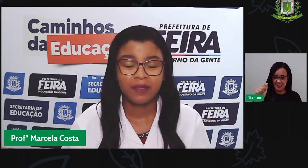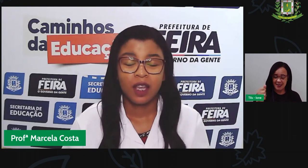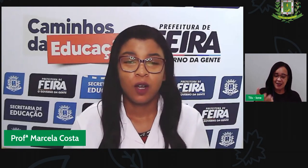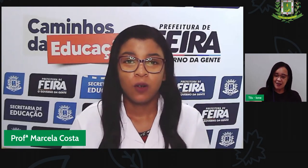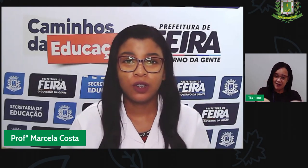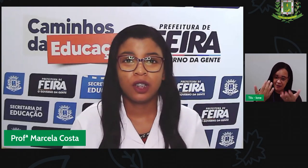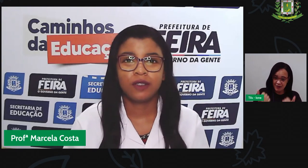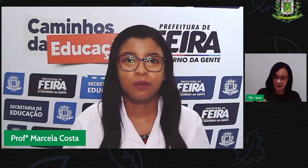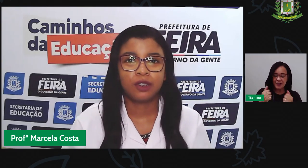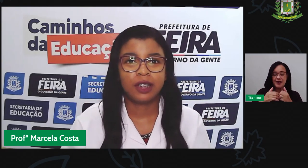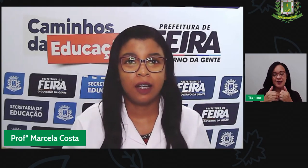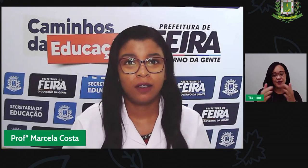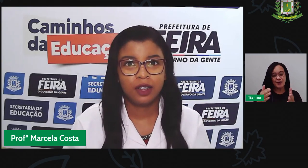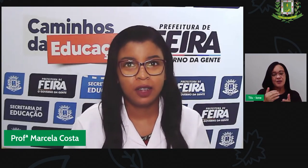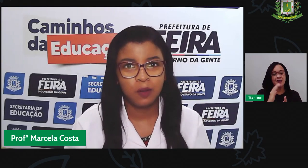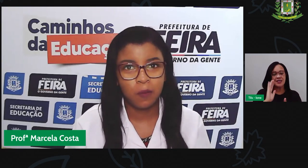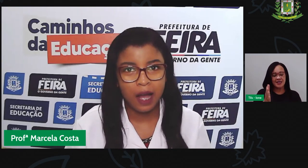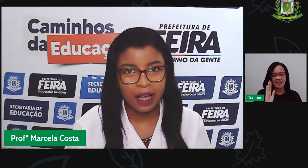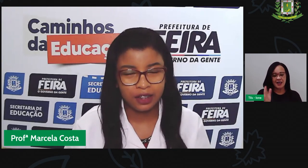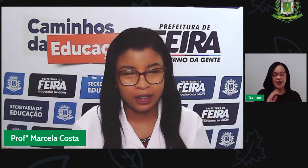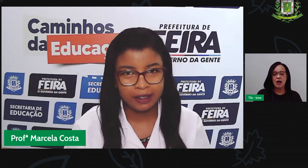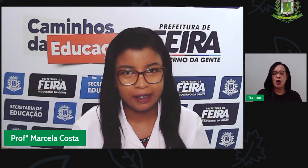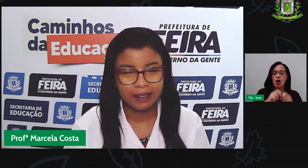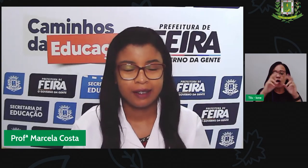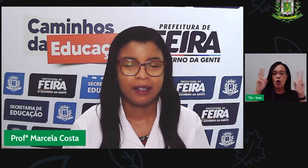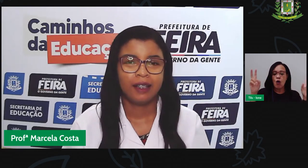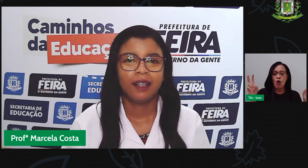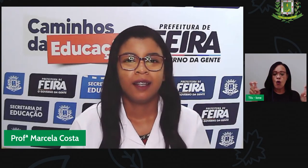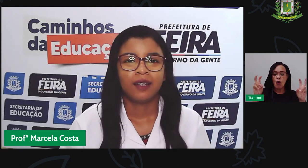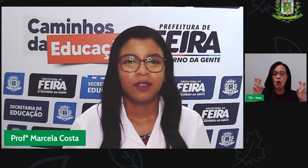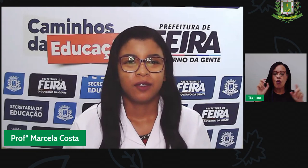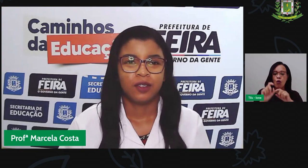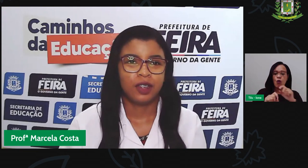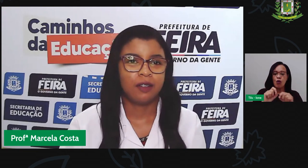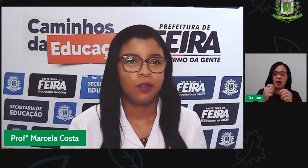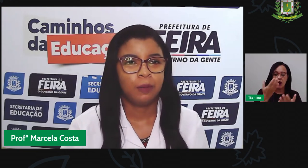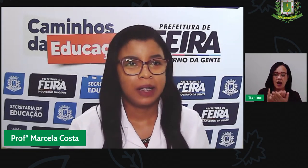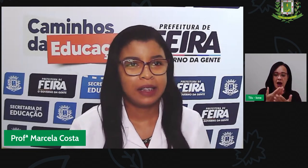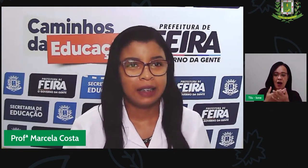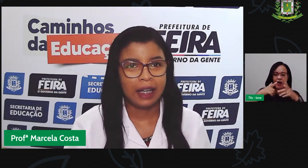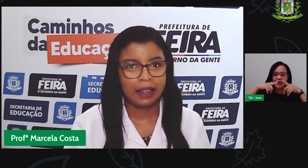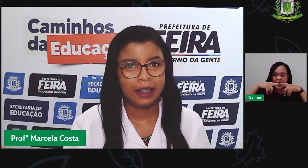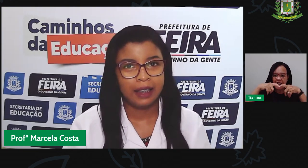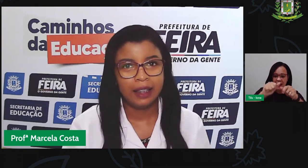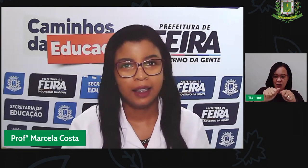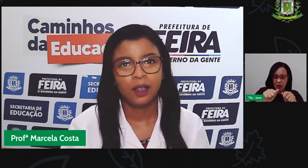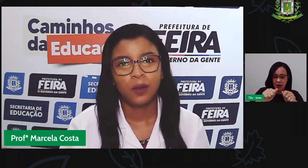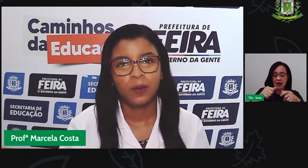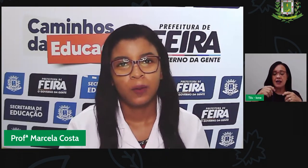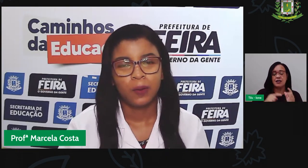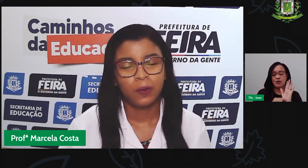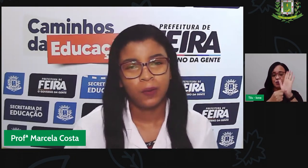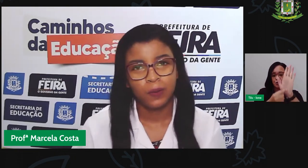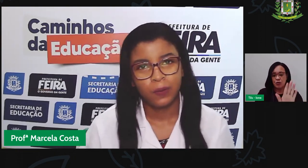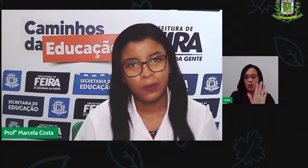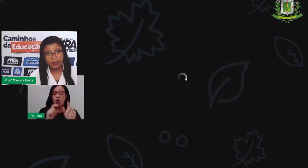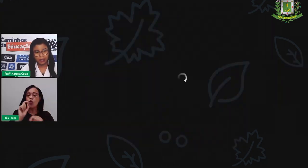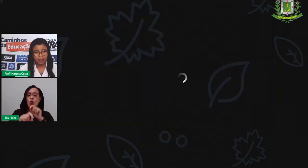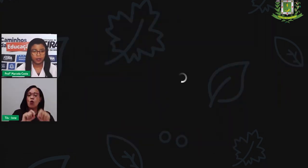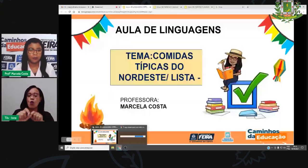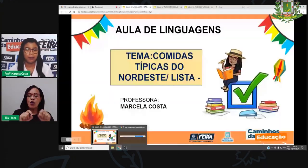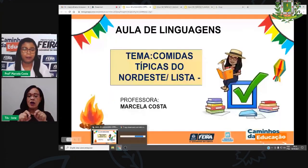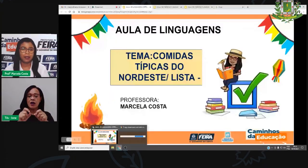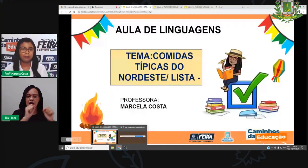começar. Hoje nós vamos ter aula de linguagem. Já vou apresentar aqui